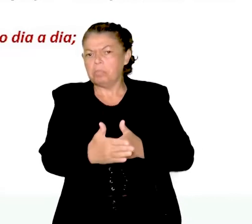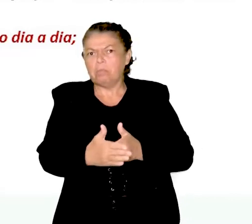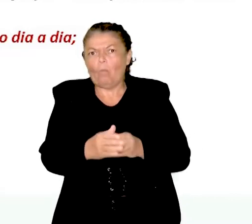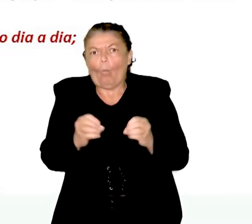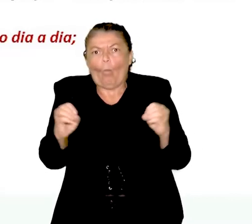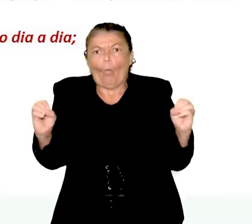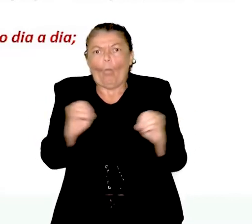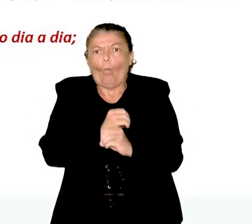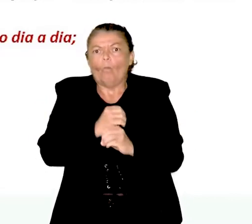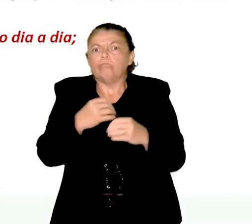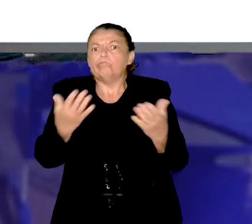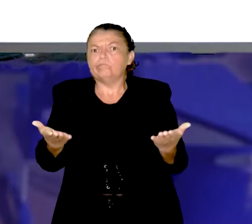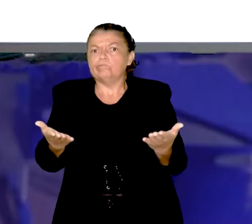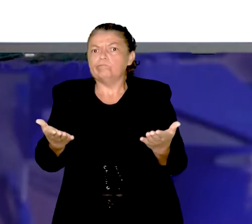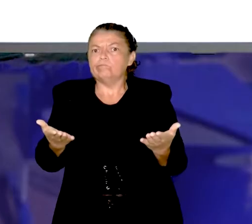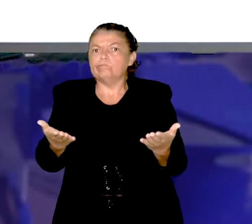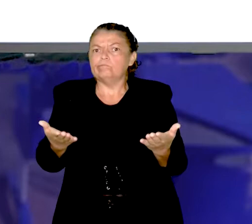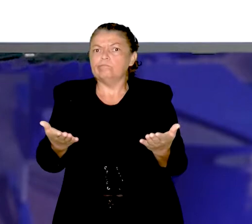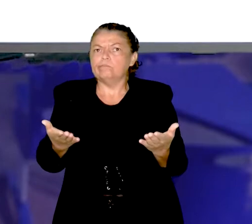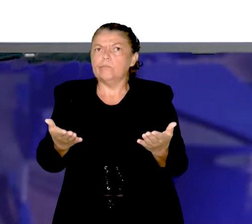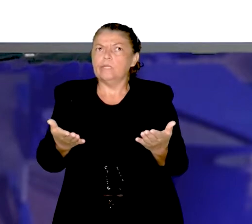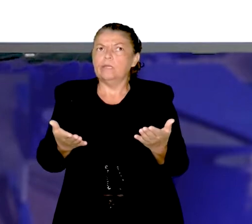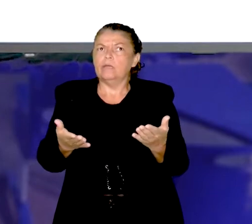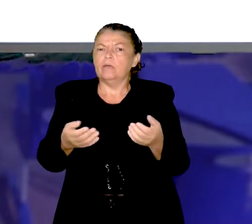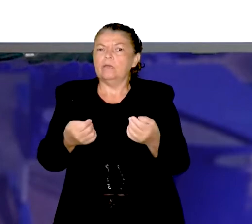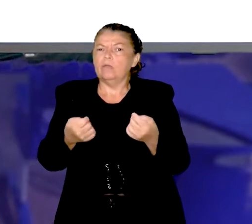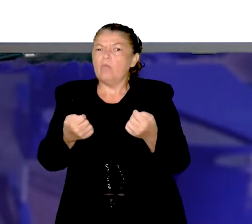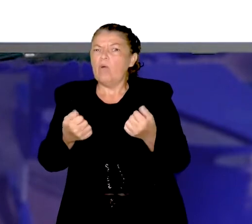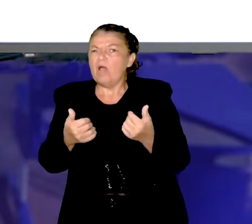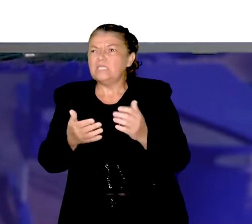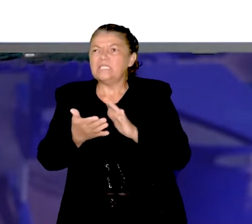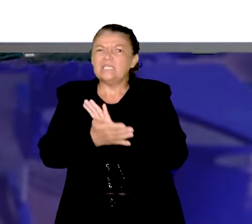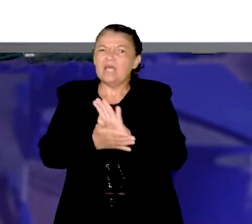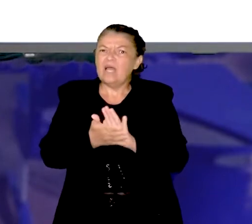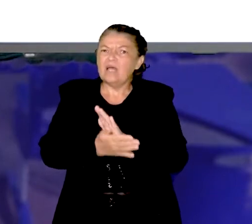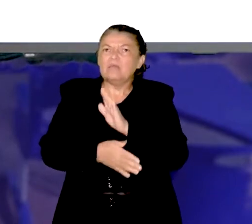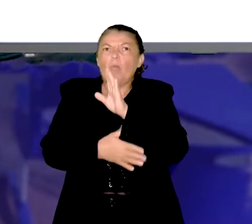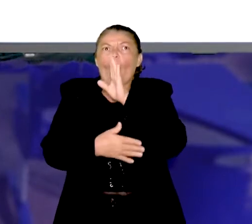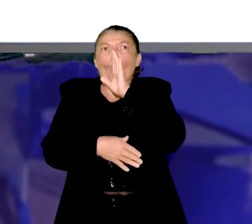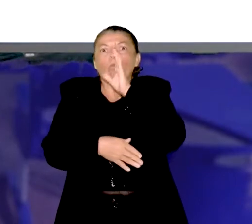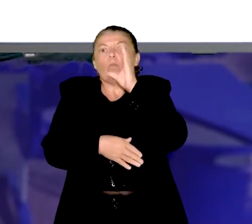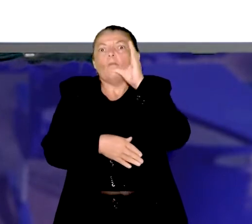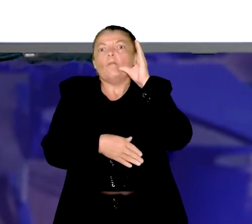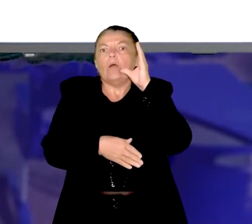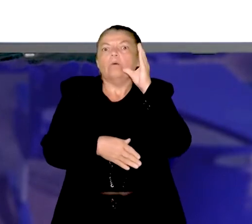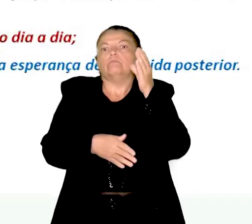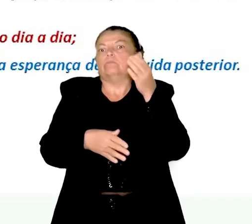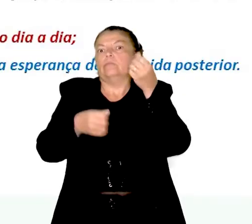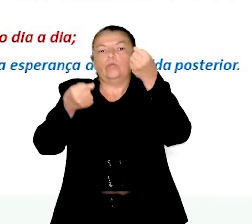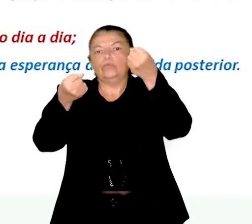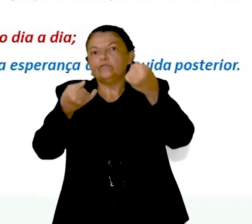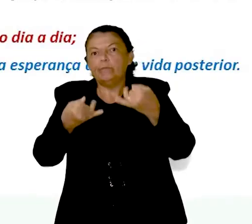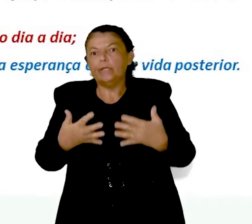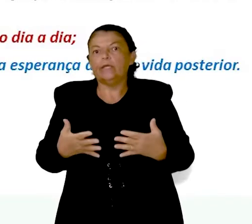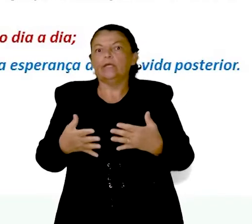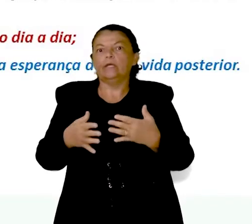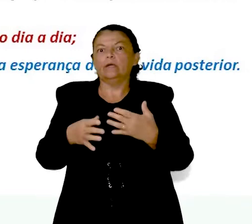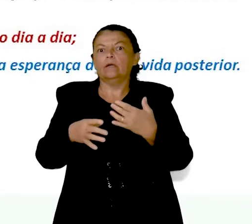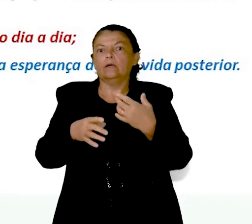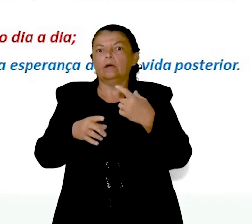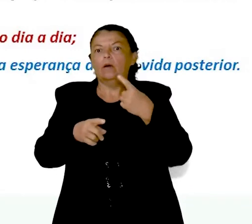dia. Quase não se fala sobre essa questão da morte. E que as